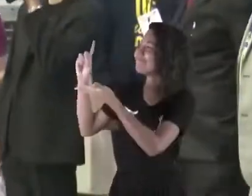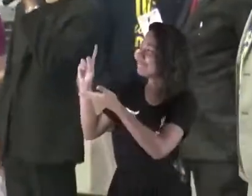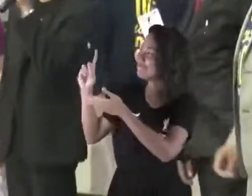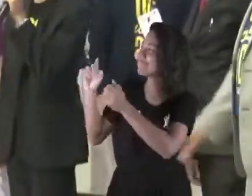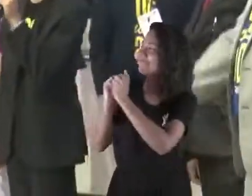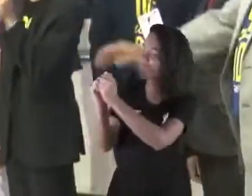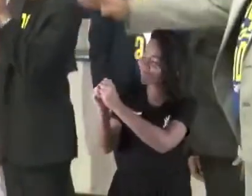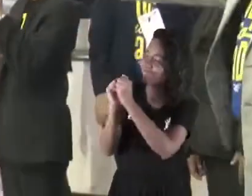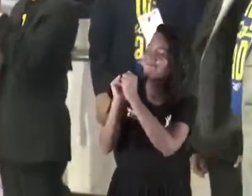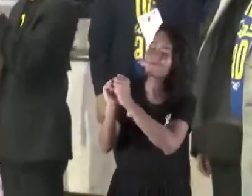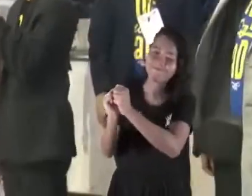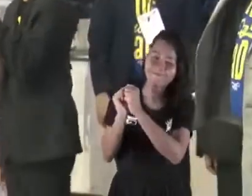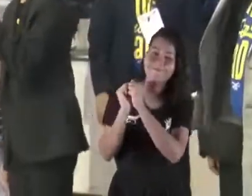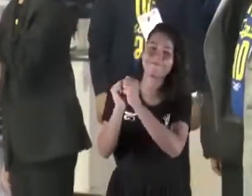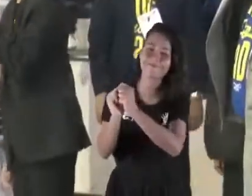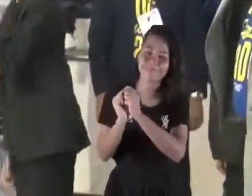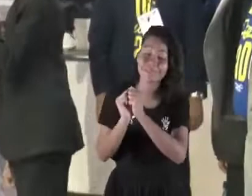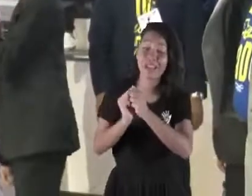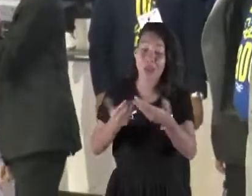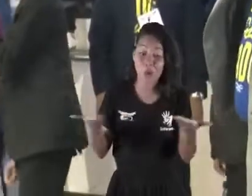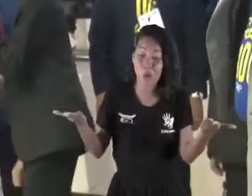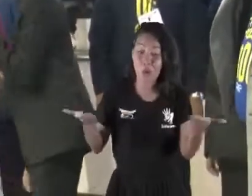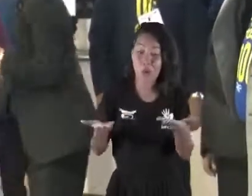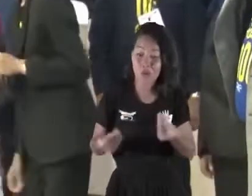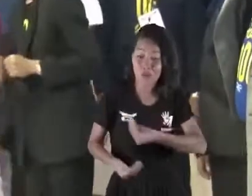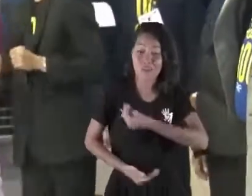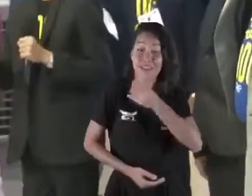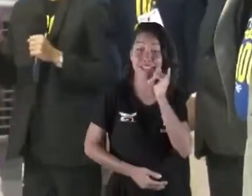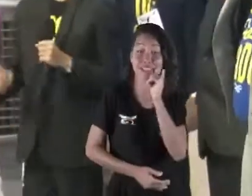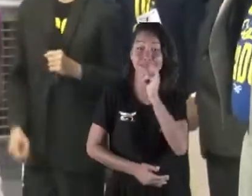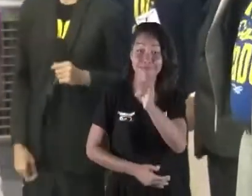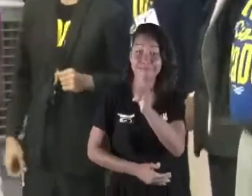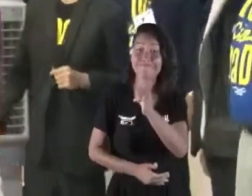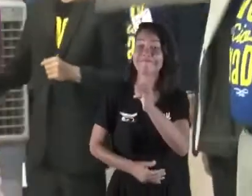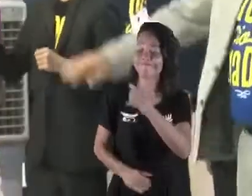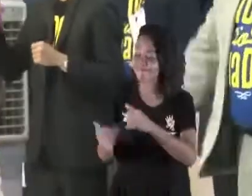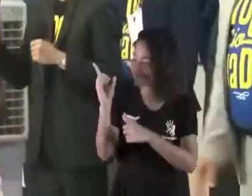dele. Que eu estou aqui dizendo que.